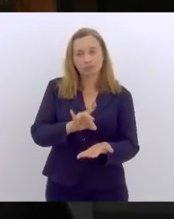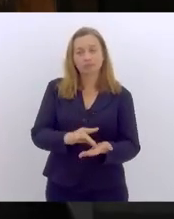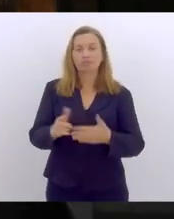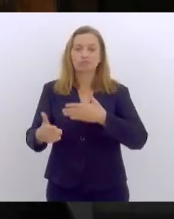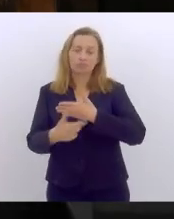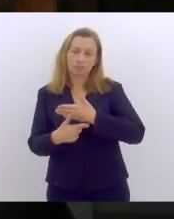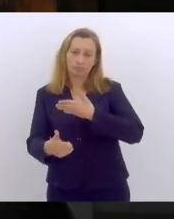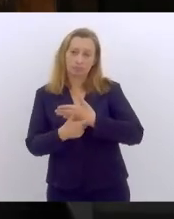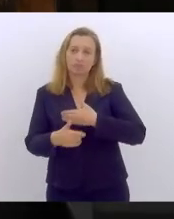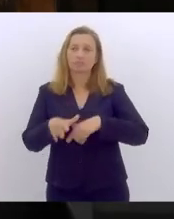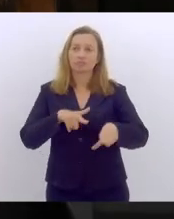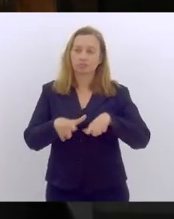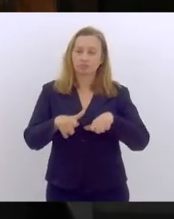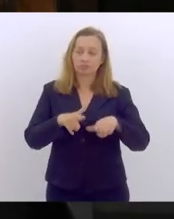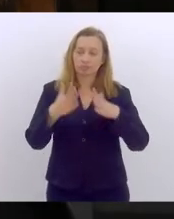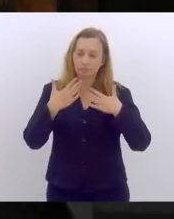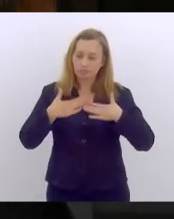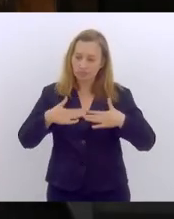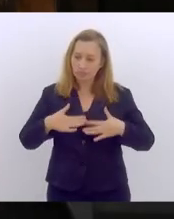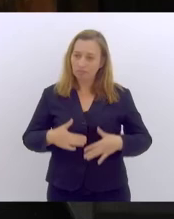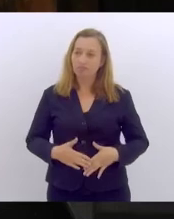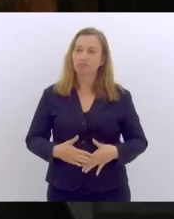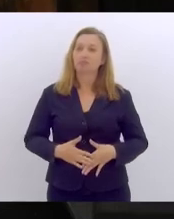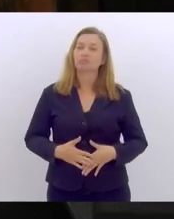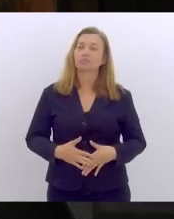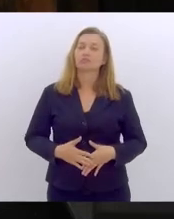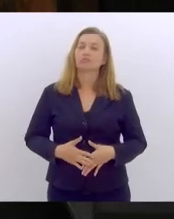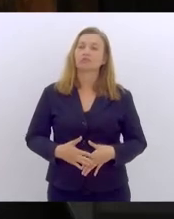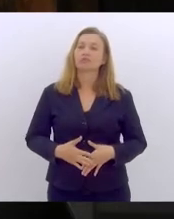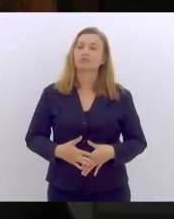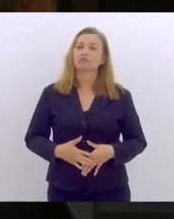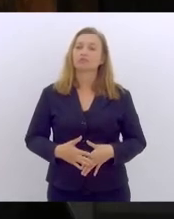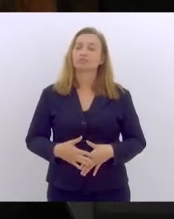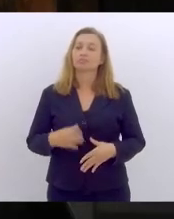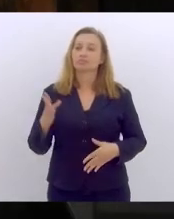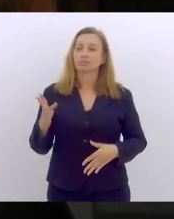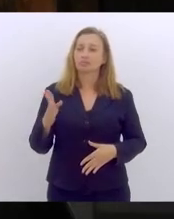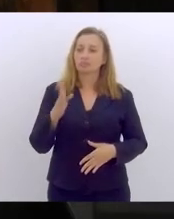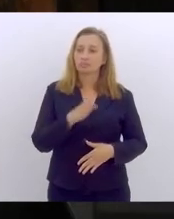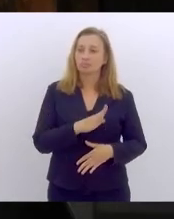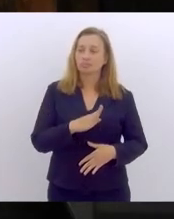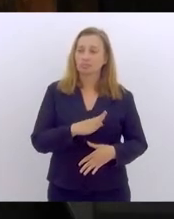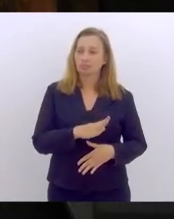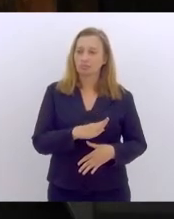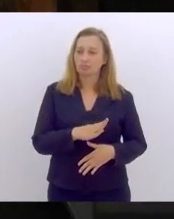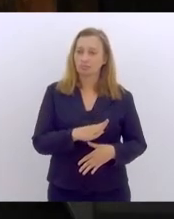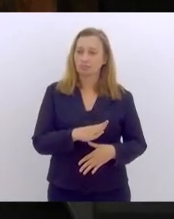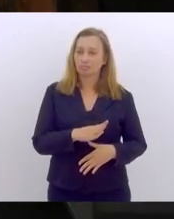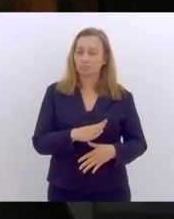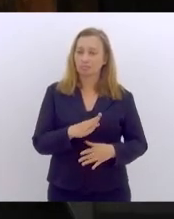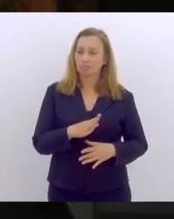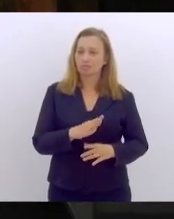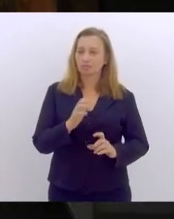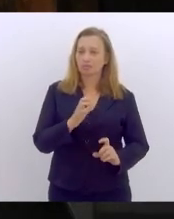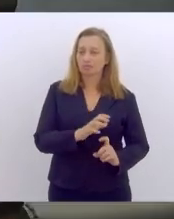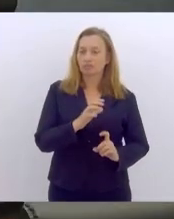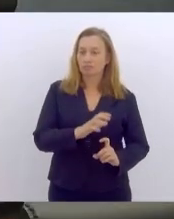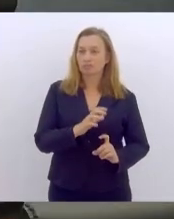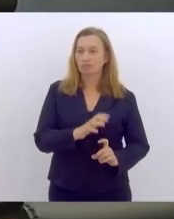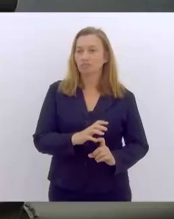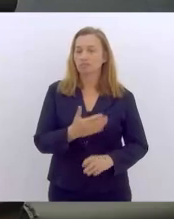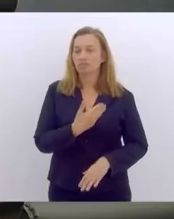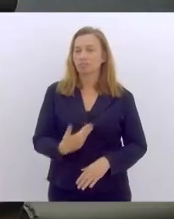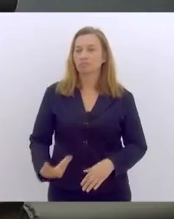função para aliviá-la dessa mácula que o governo atual impôs à mesma. Muito obrigado, senhor